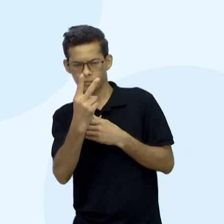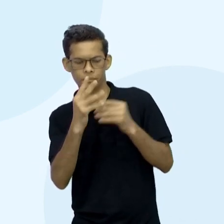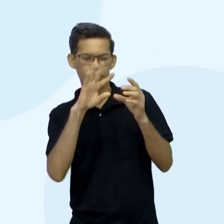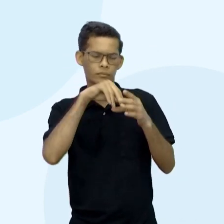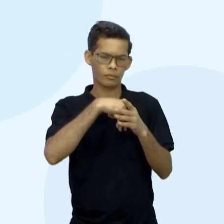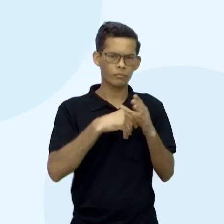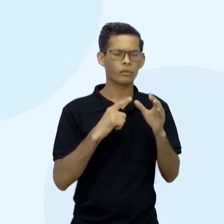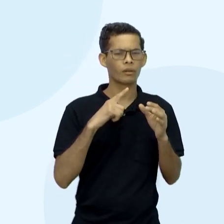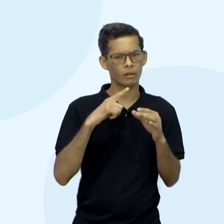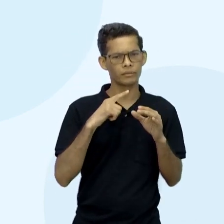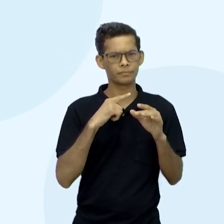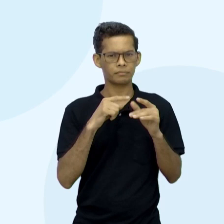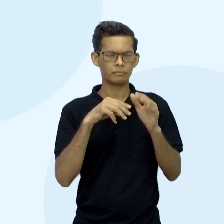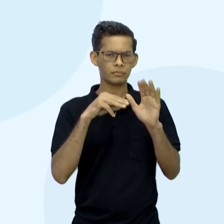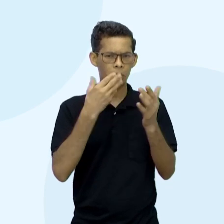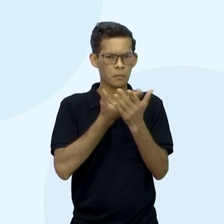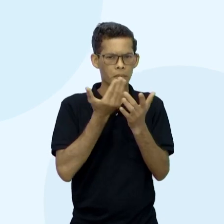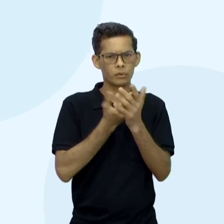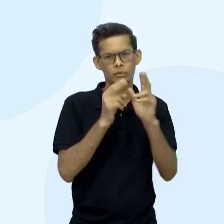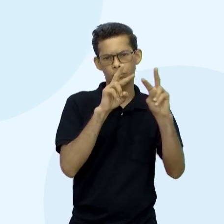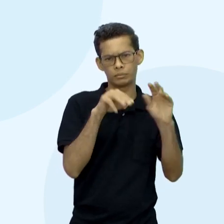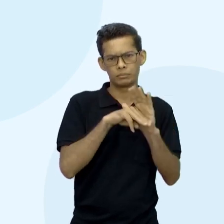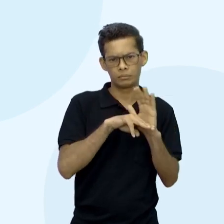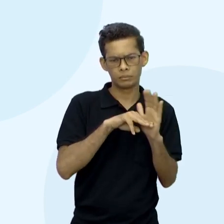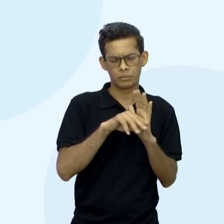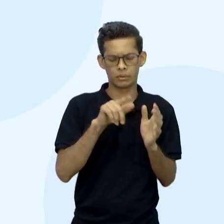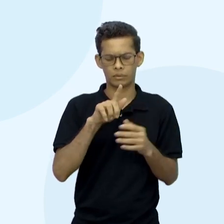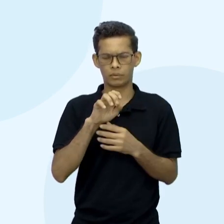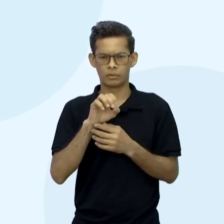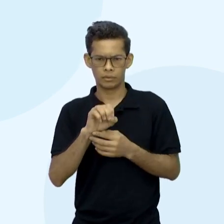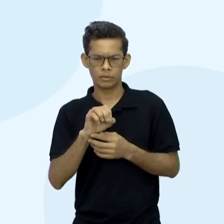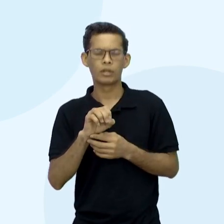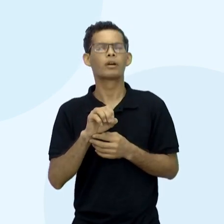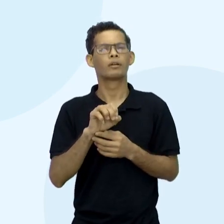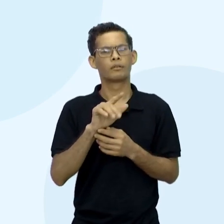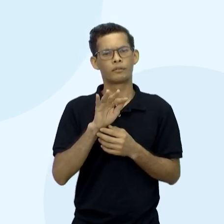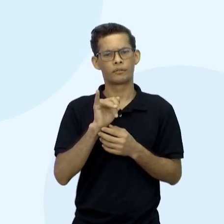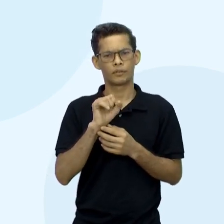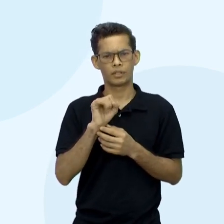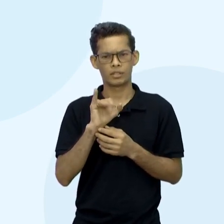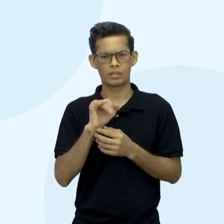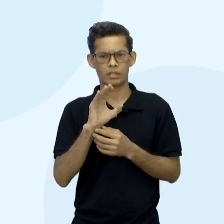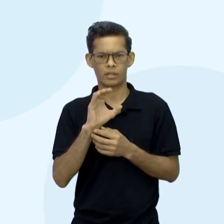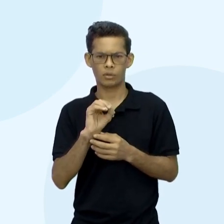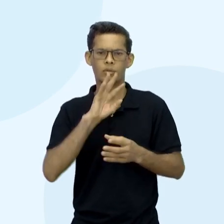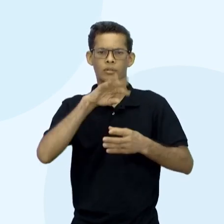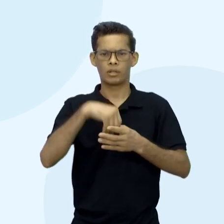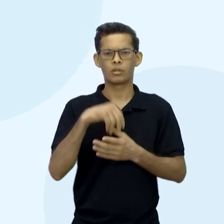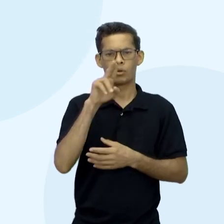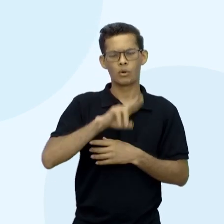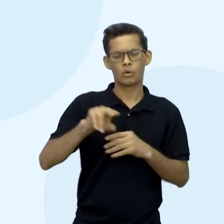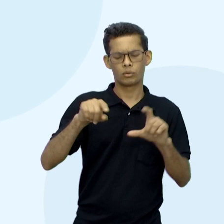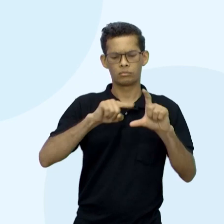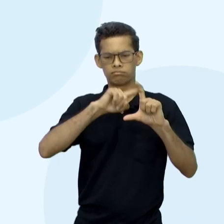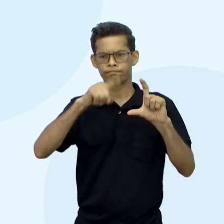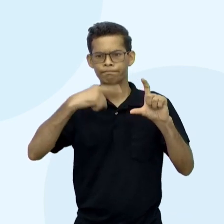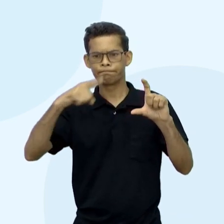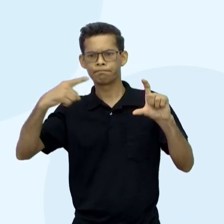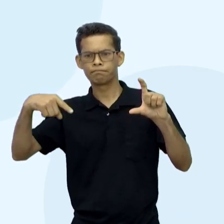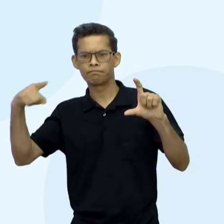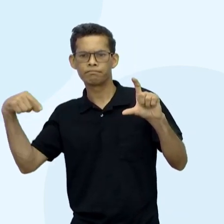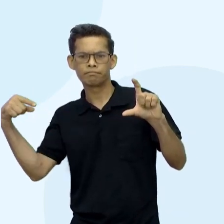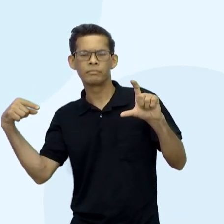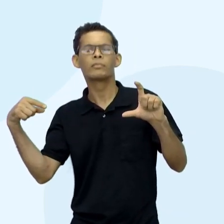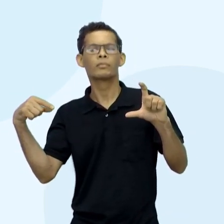uma aula sobre métodos geofísicos, tá? Que utiliza ondas eletromagnéticas de alta frequência para